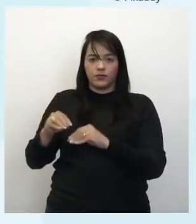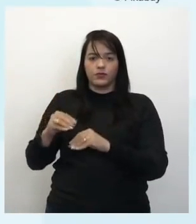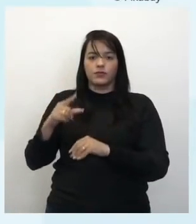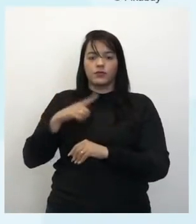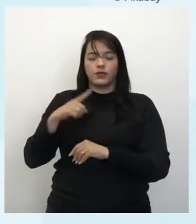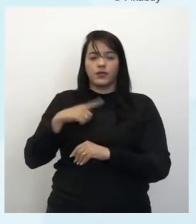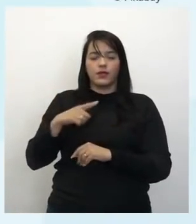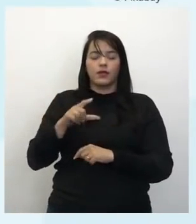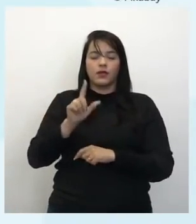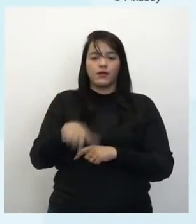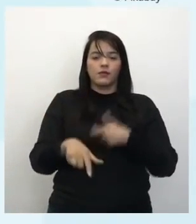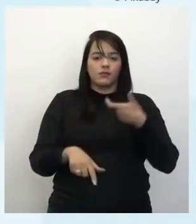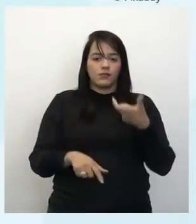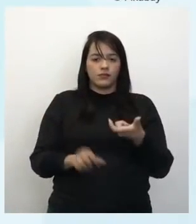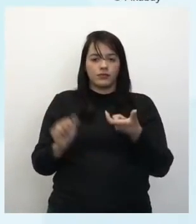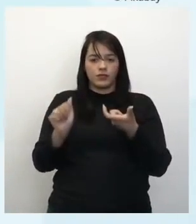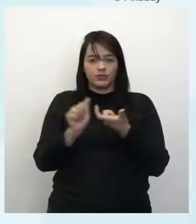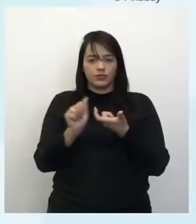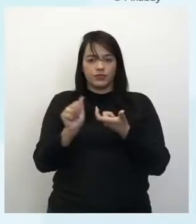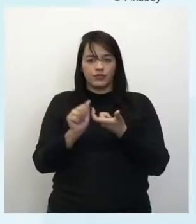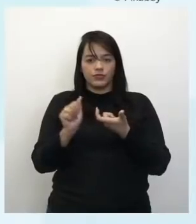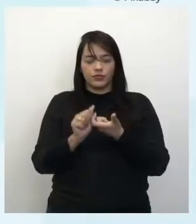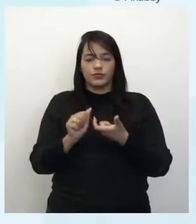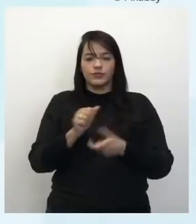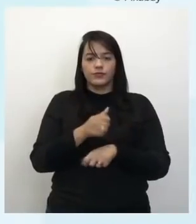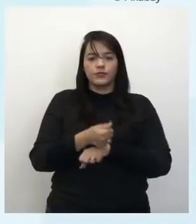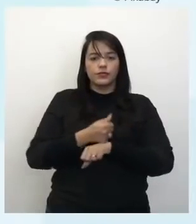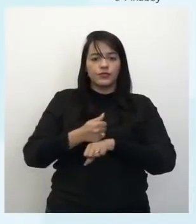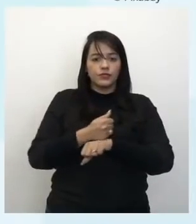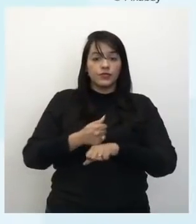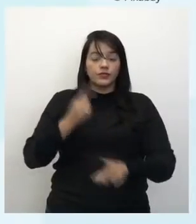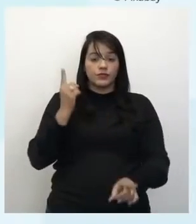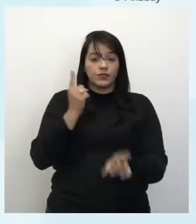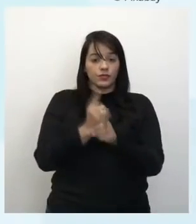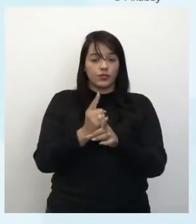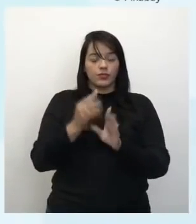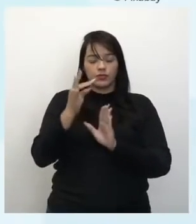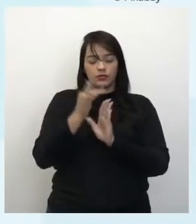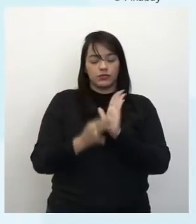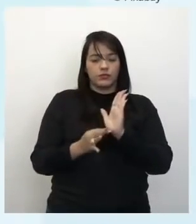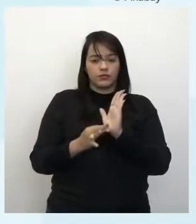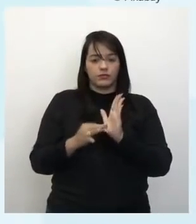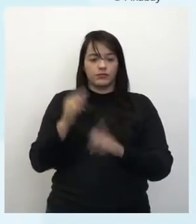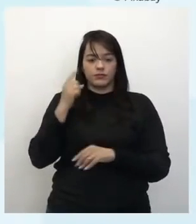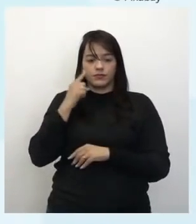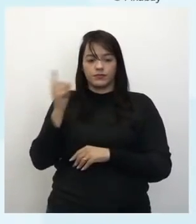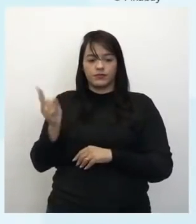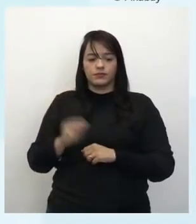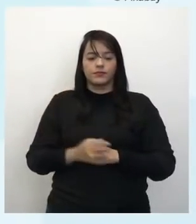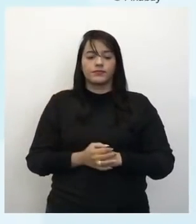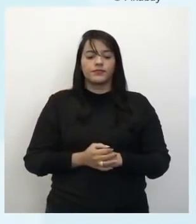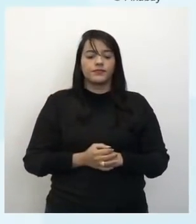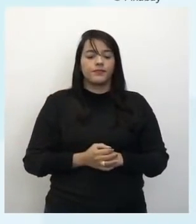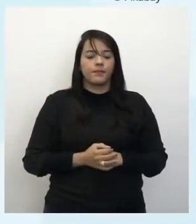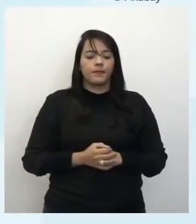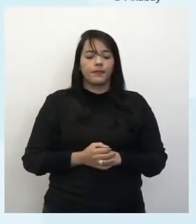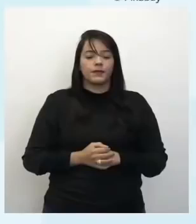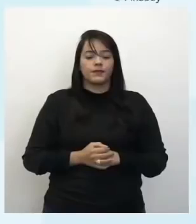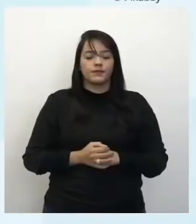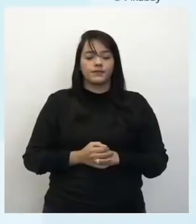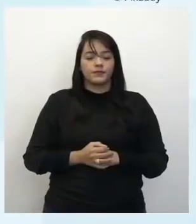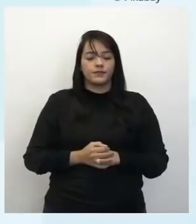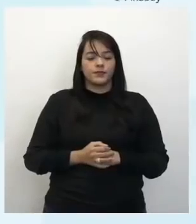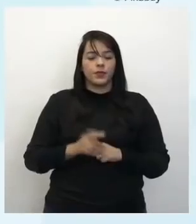adjetivos que você consegue encontrar no texto. E a segunda, que já respondeu também, what are wallabies and echidnas? O que são wallabies